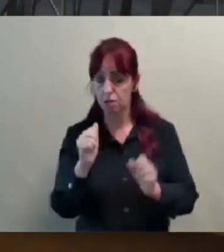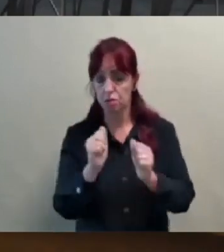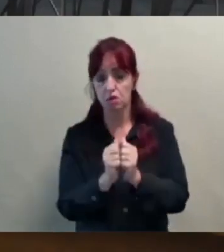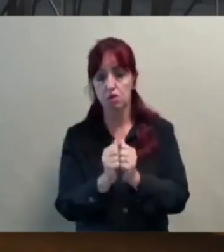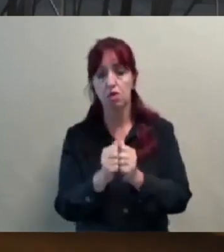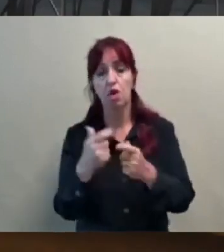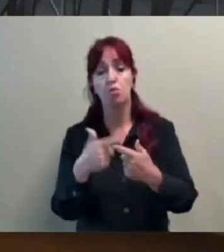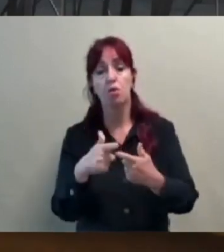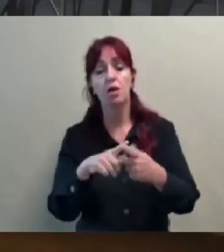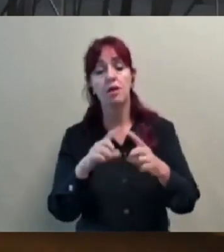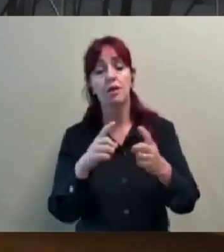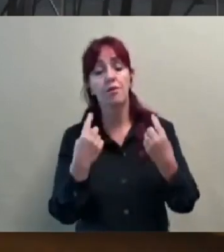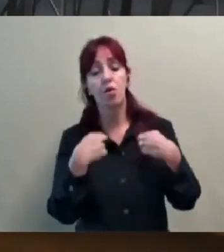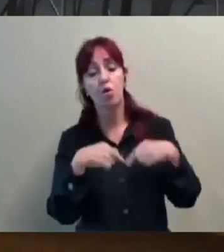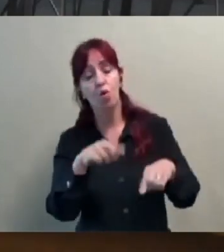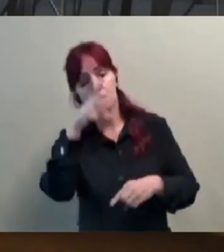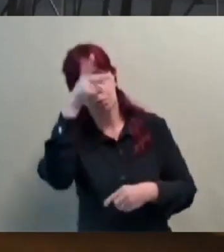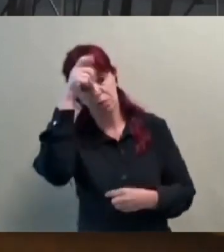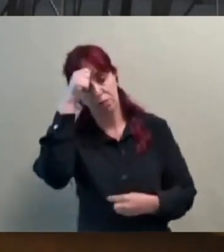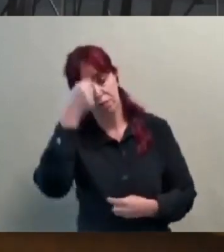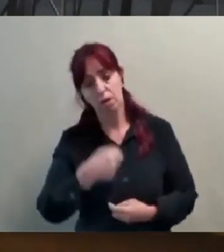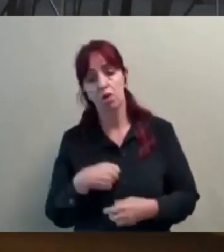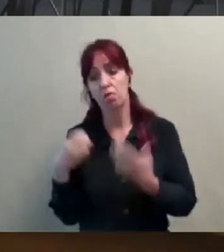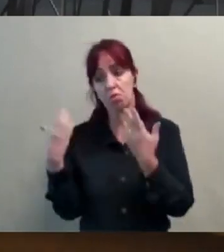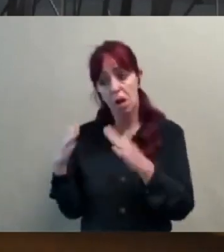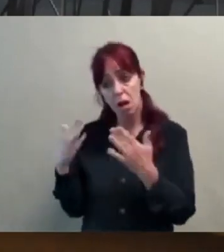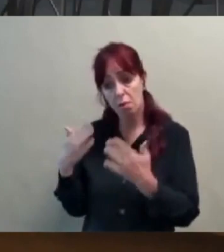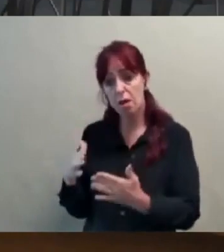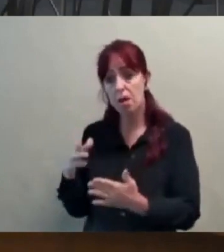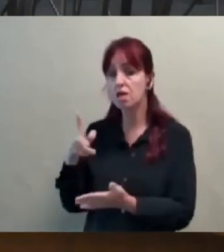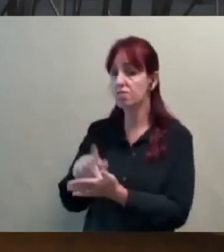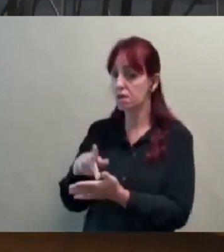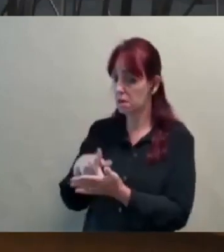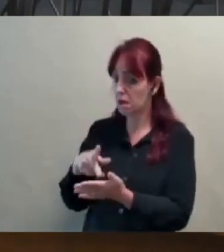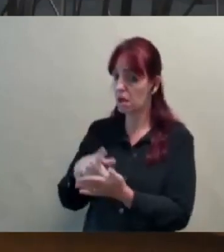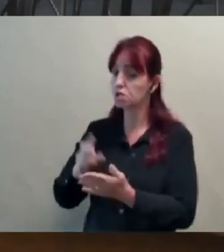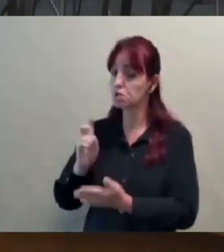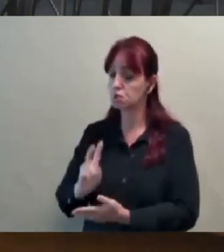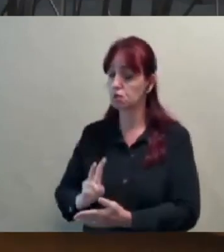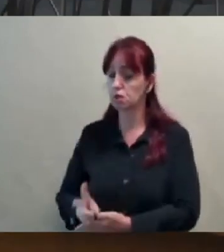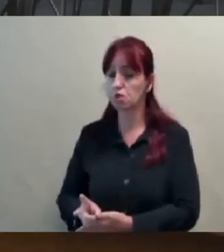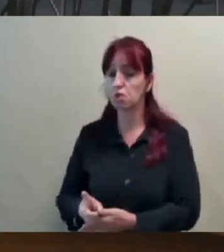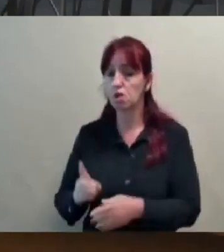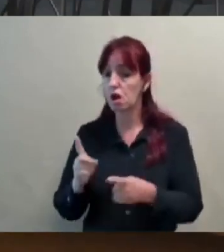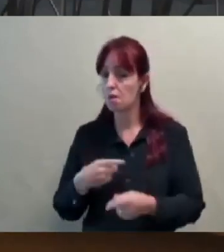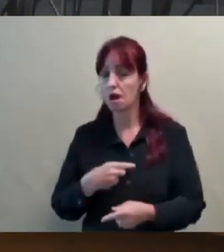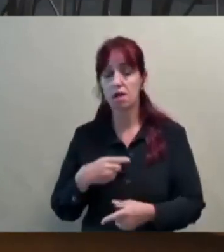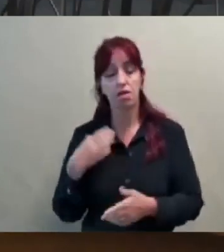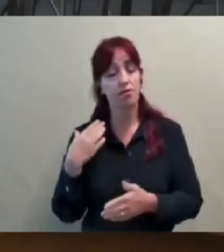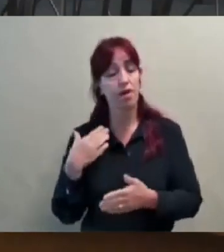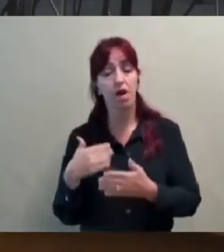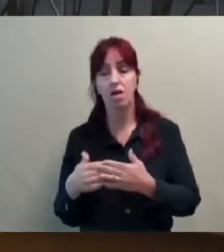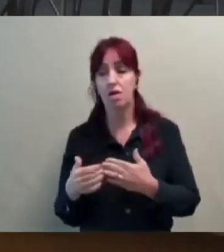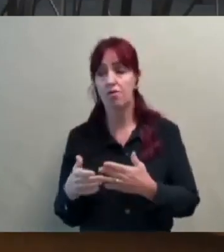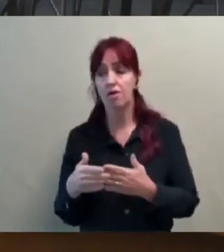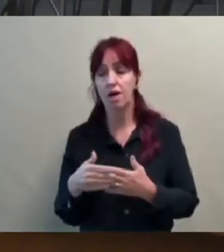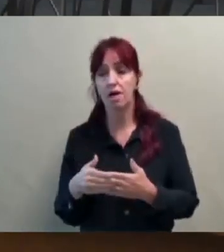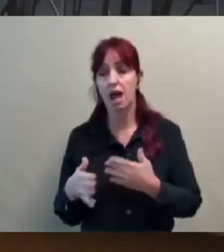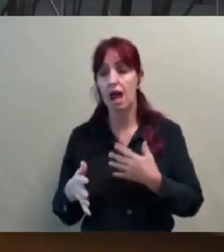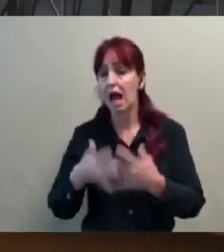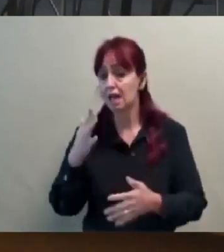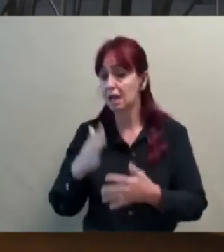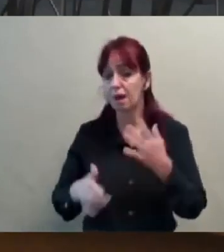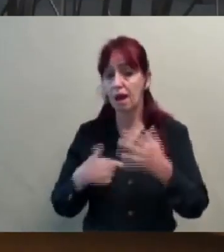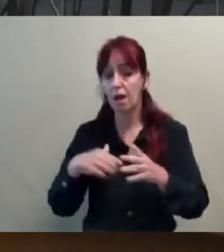estava contra ele. Parabéns para vocês, é isso aí mesmo. Mas nisso aí não vai atrapalhar o meu trabalho dentro da comunidade,